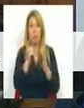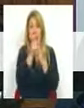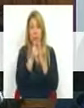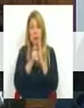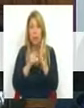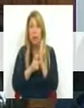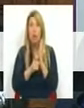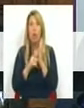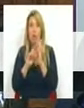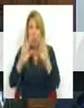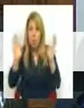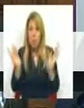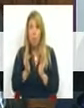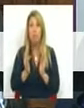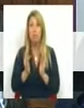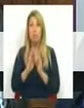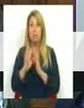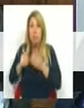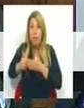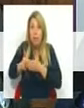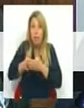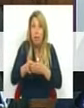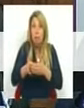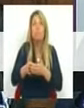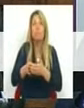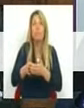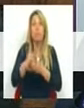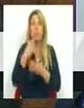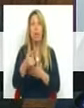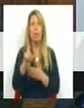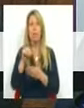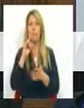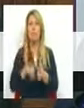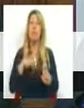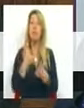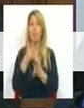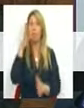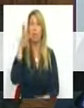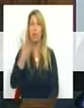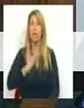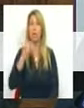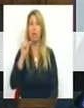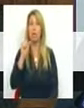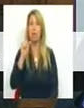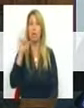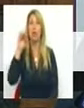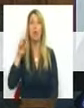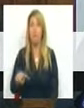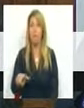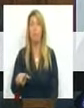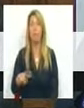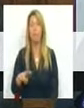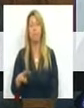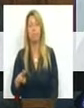apresentado num formato mais reduzido e foi também transmitido sempre à Digicom, pelo menos na altura, que a